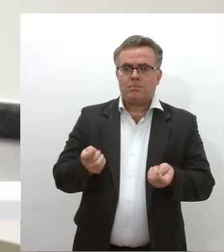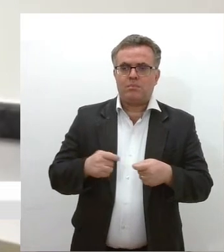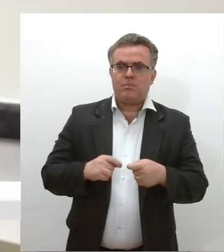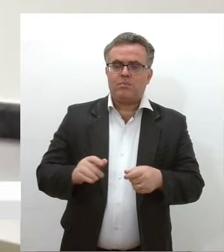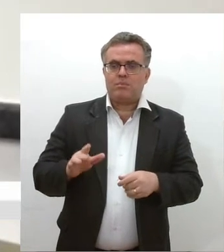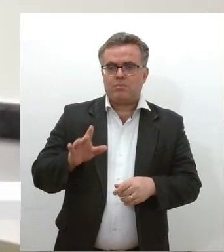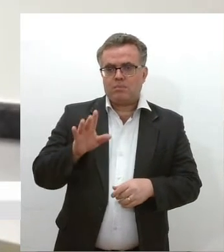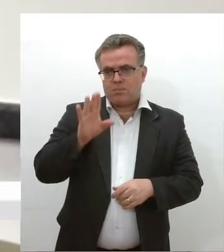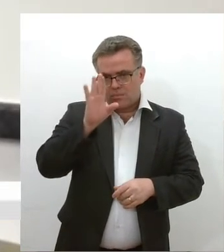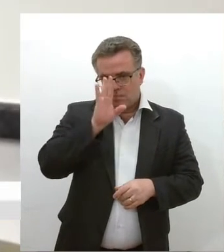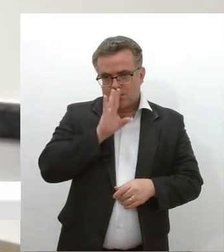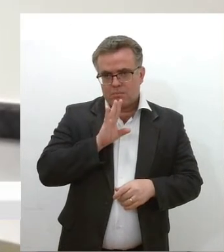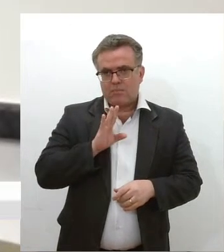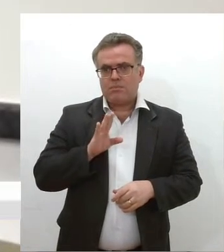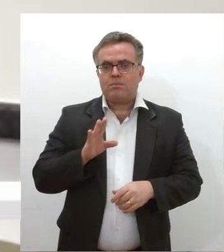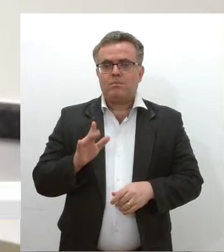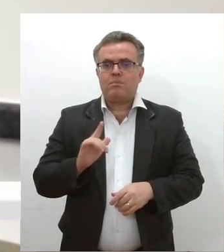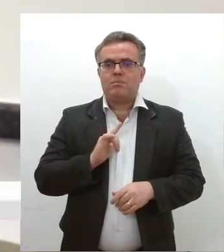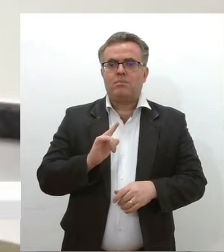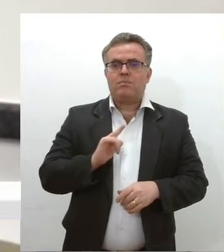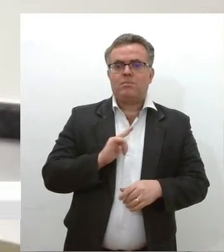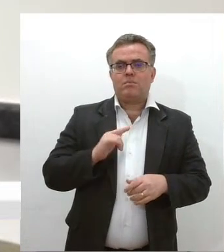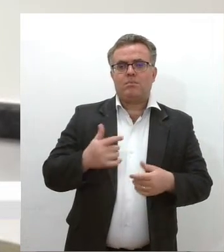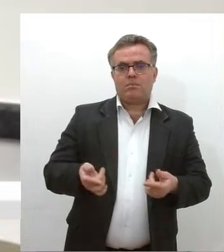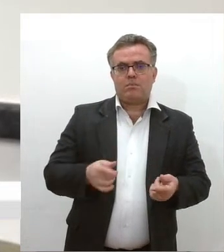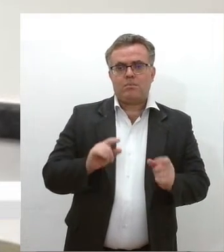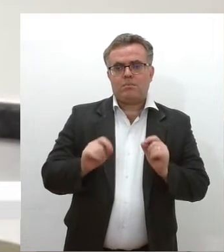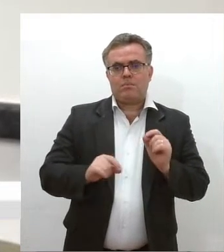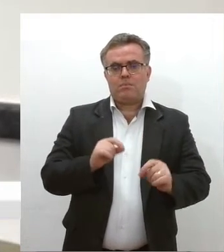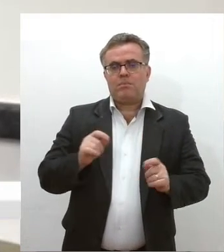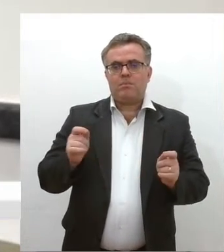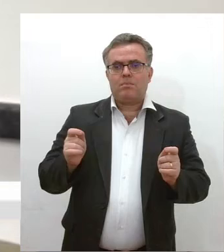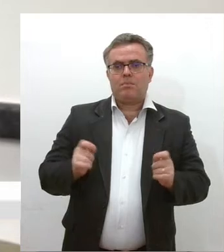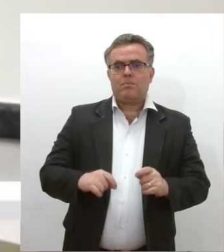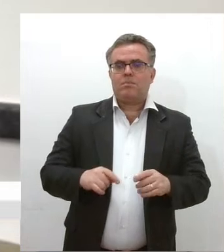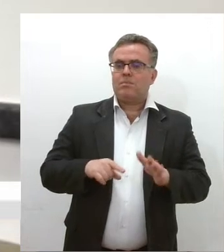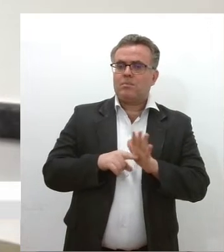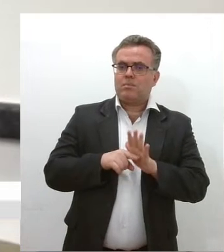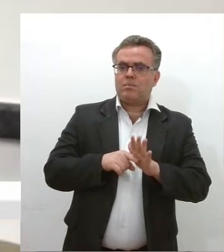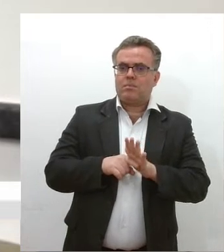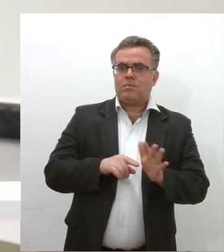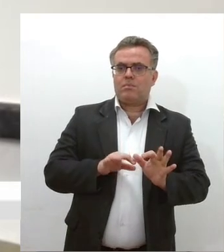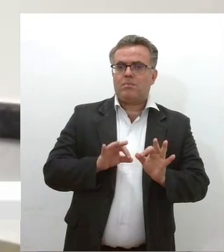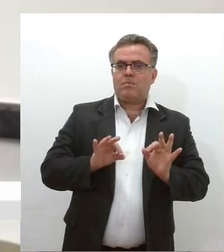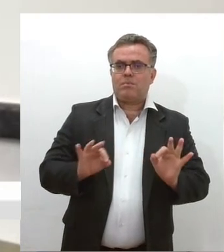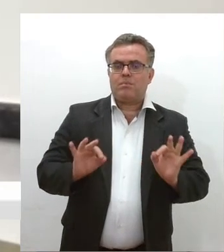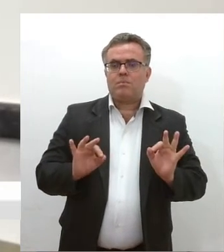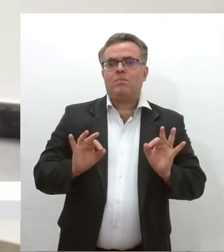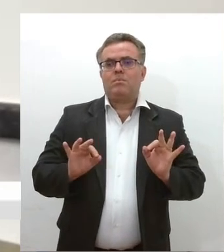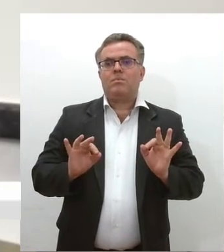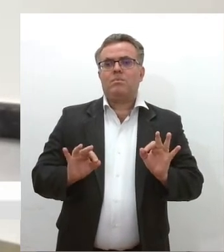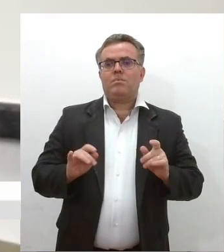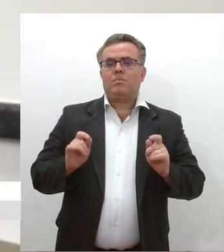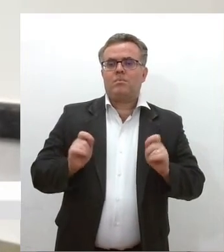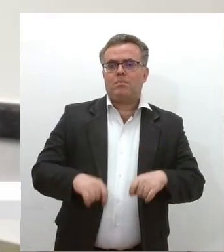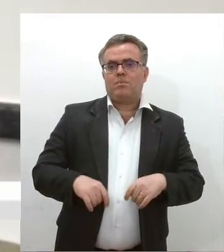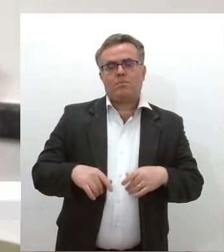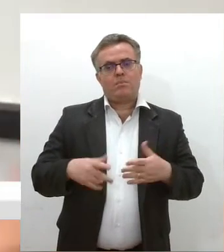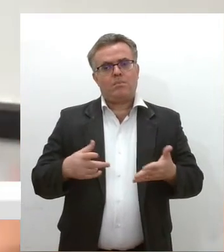tem aplicativos, certo? Você pode fazer acompanhamento ciclo e ele calcula, mas, assim, ele tem alguns erros, né? Uhum.